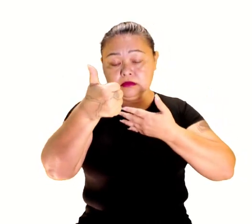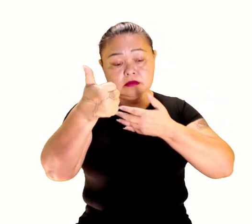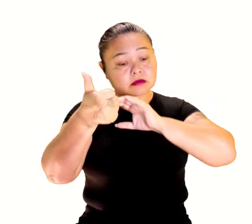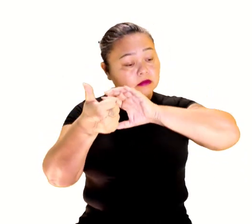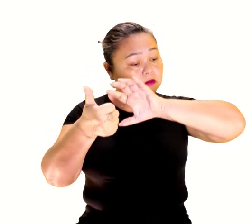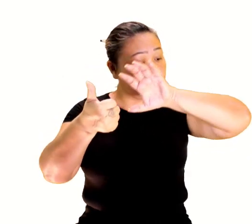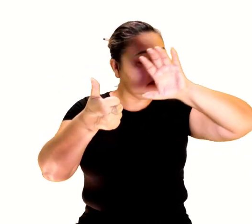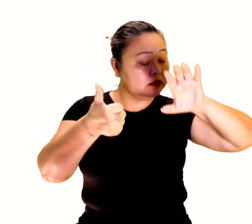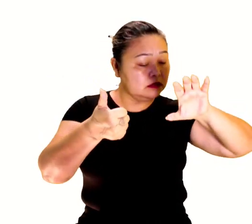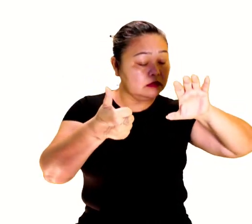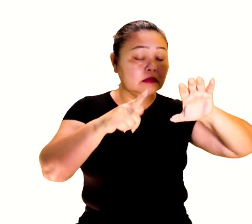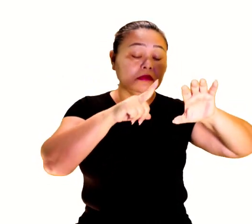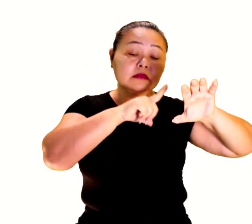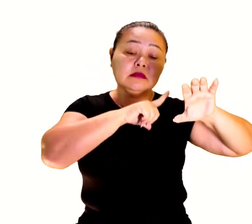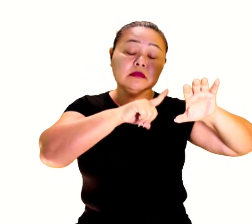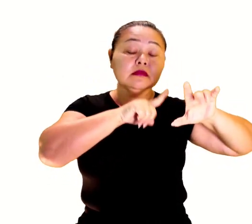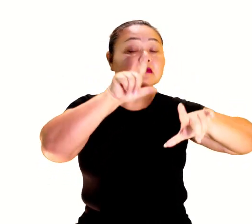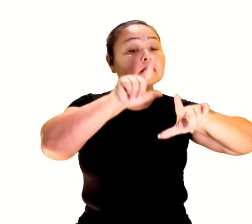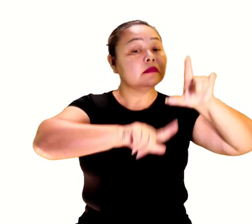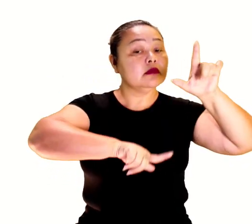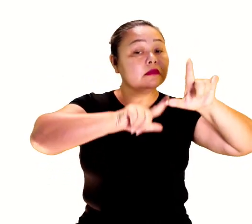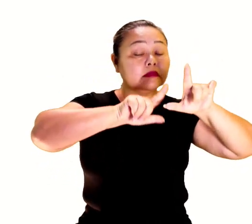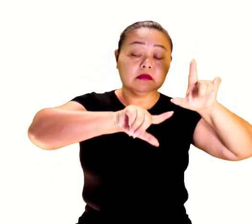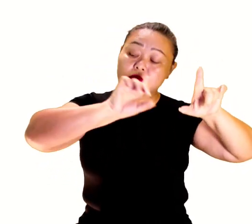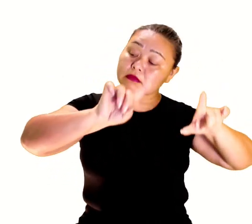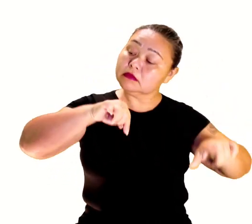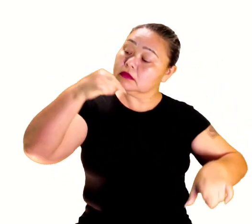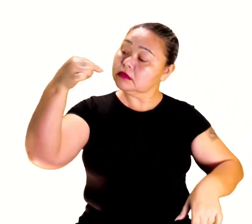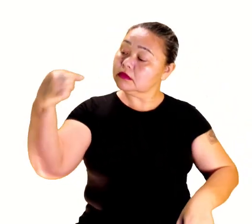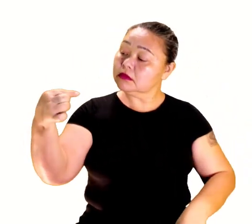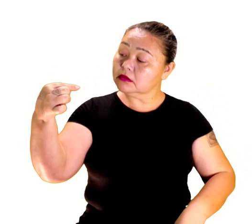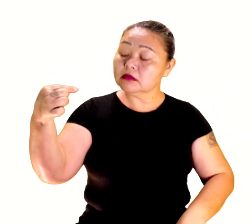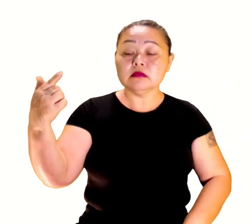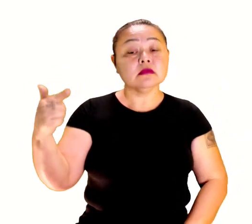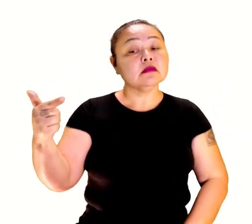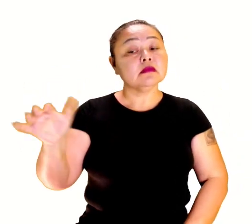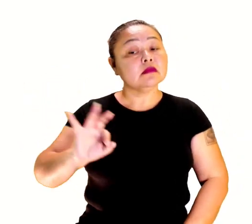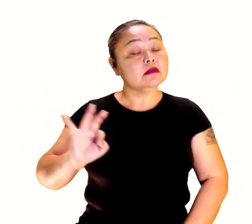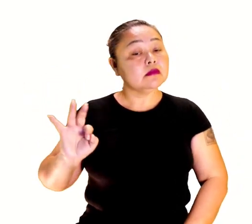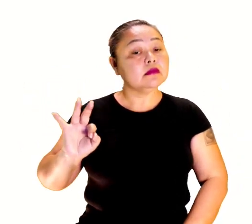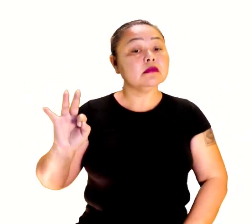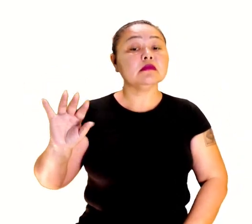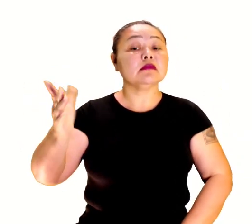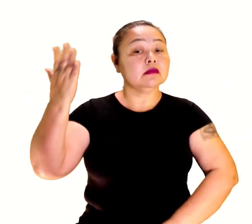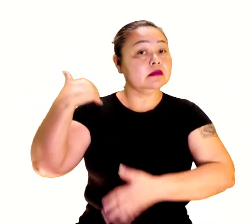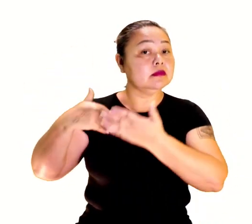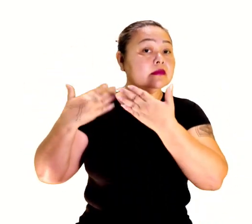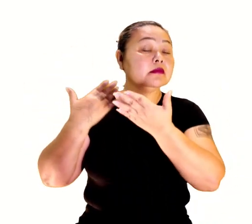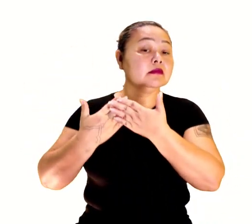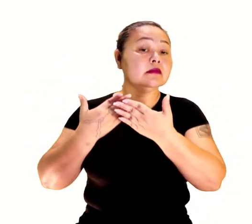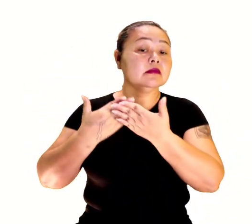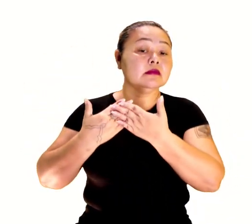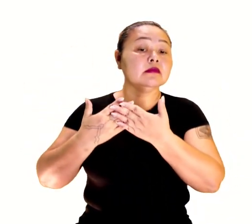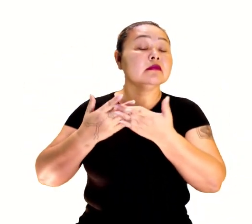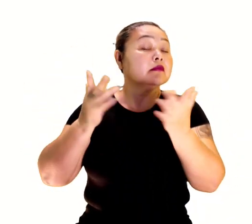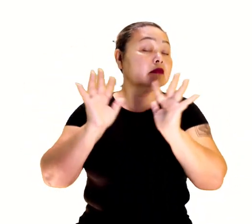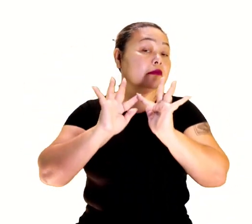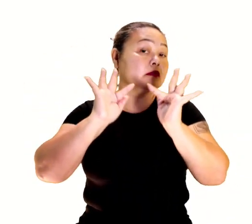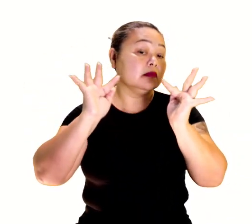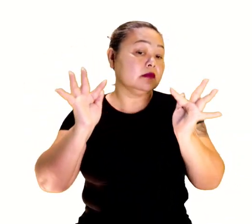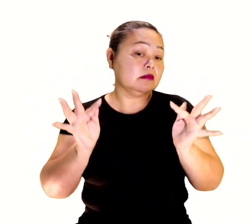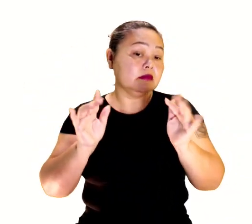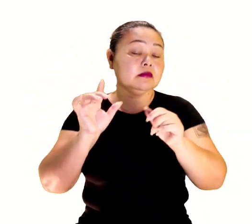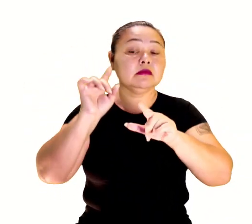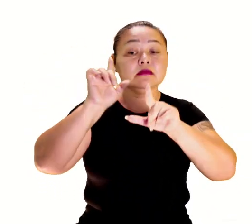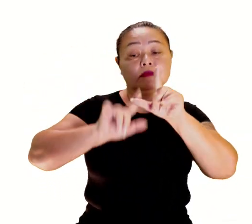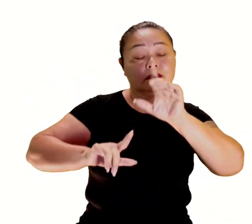possuem incógnita. E no segundo membro, os que não possuem. Na aula anterior, nós falamos assim de maneira bem simples. Letra